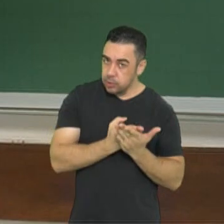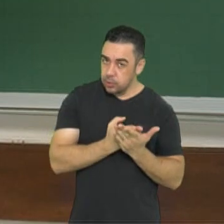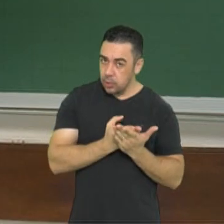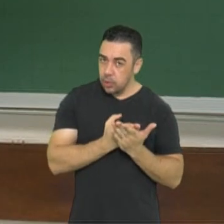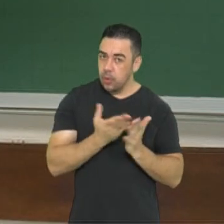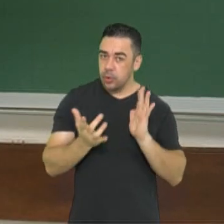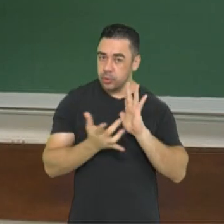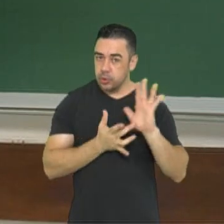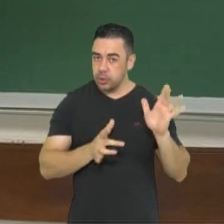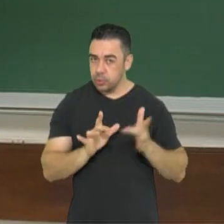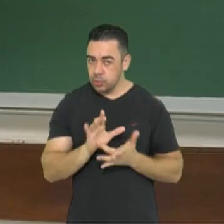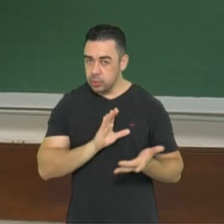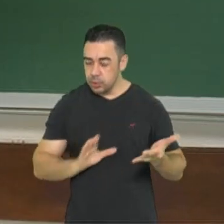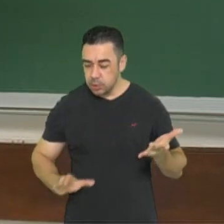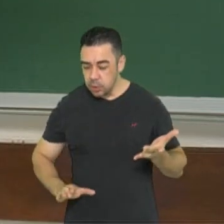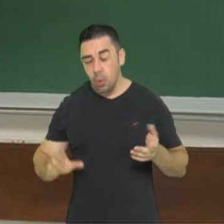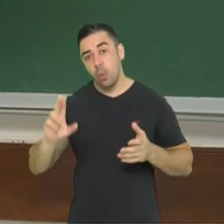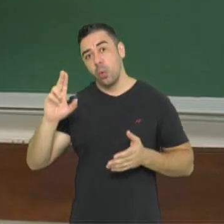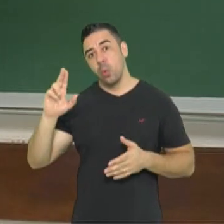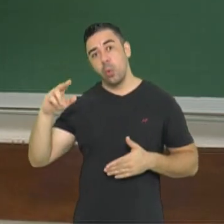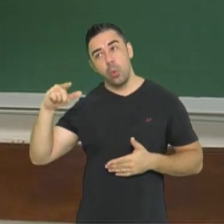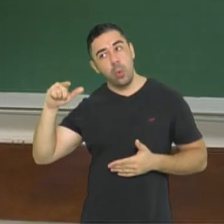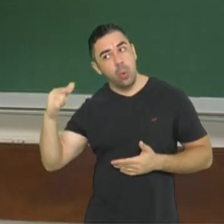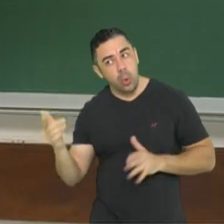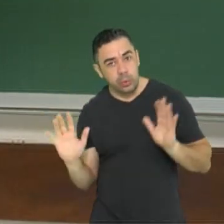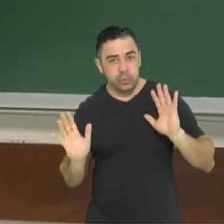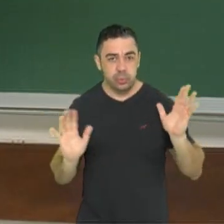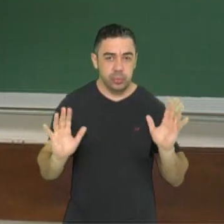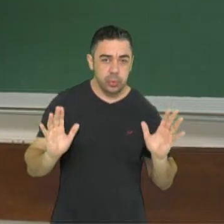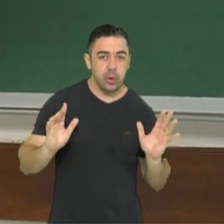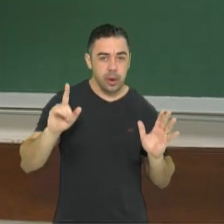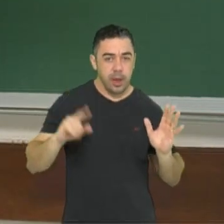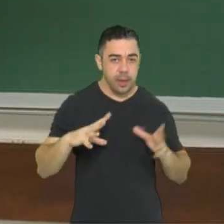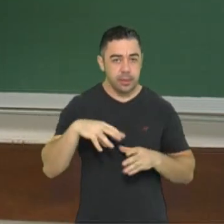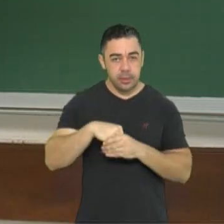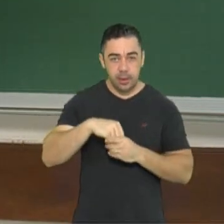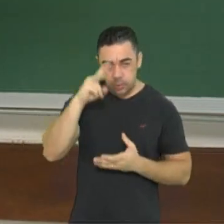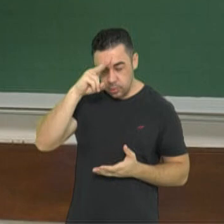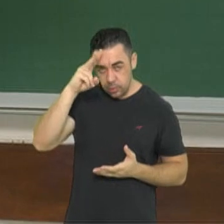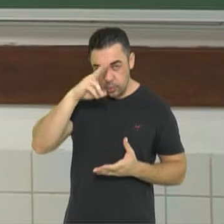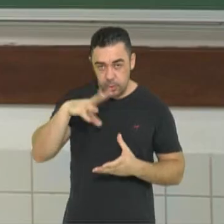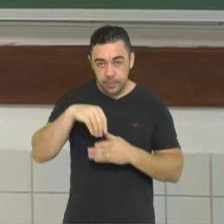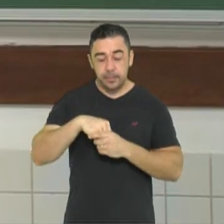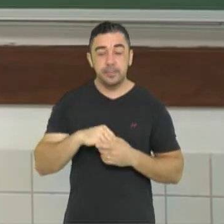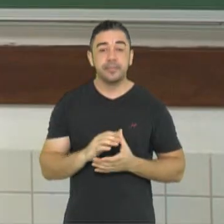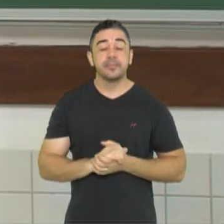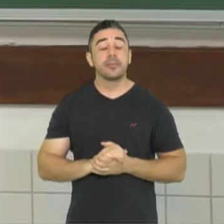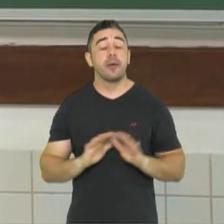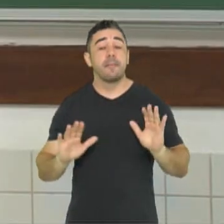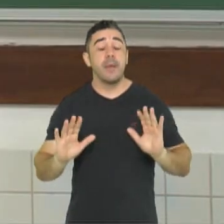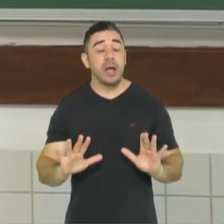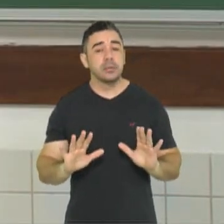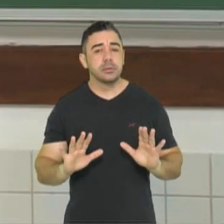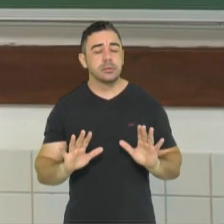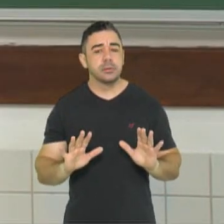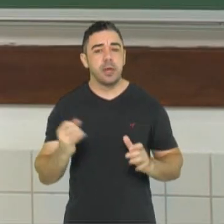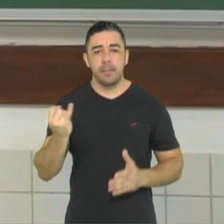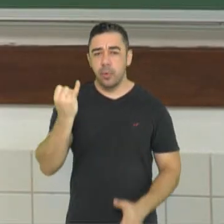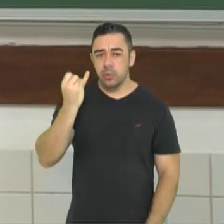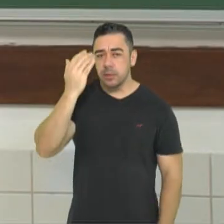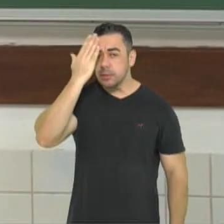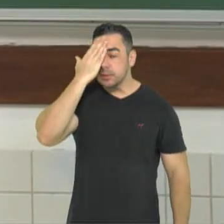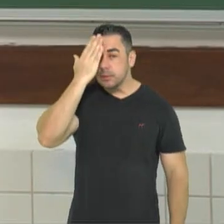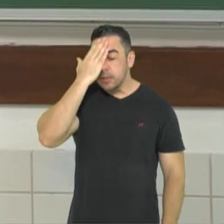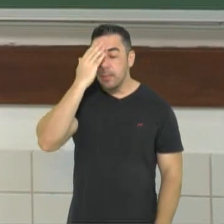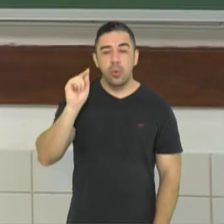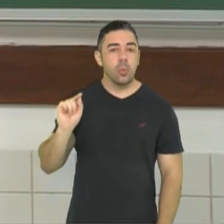está se convertendo. Aí é outra história da história, desculpa o trocadilho, mas o que é importante é o